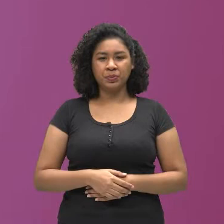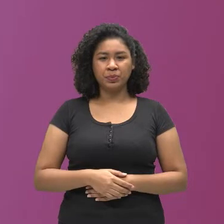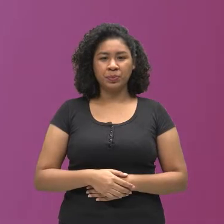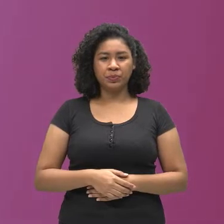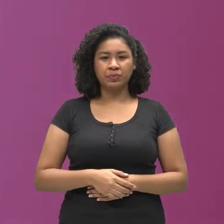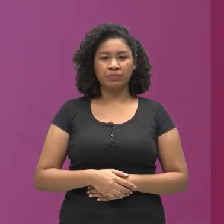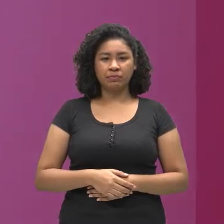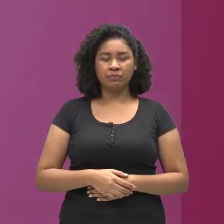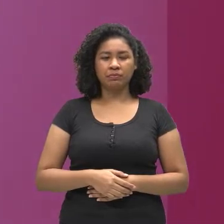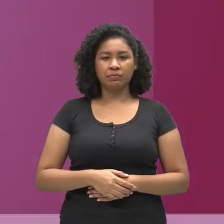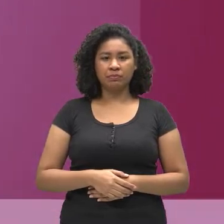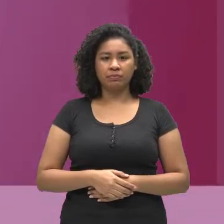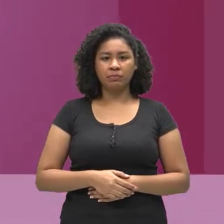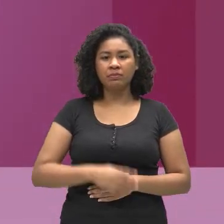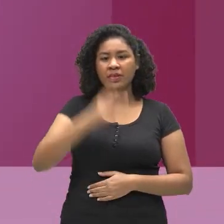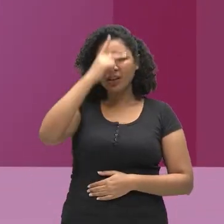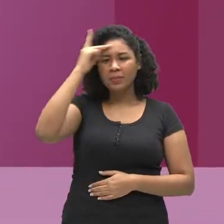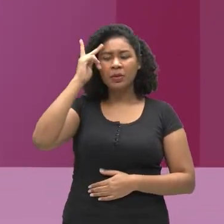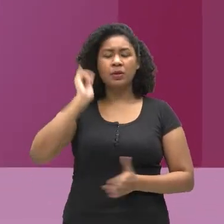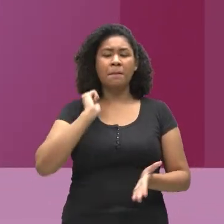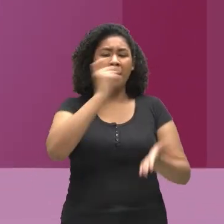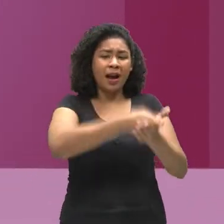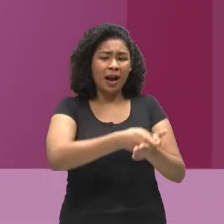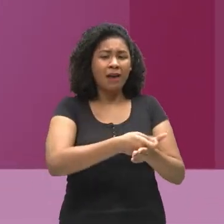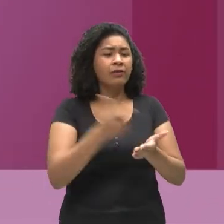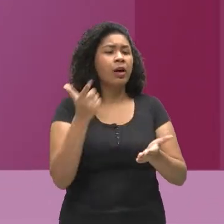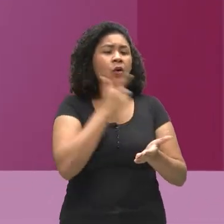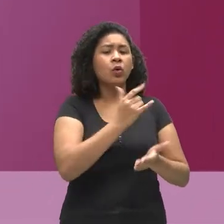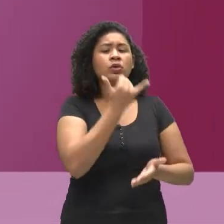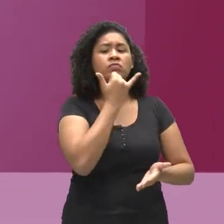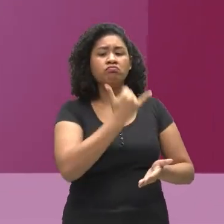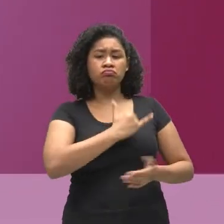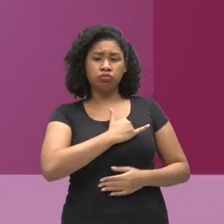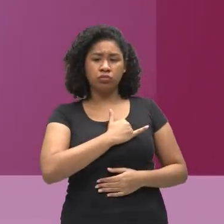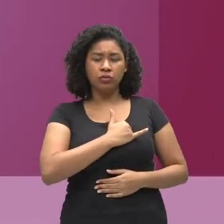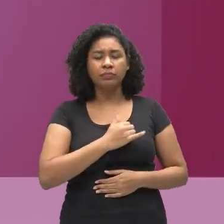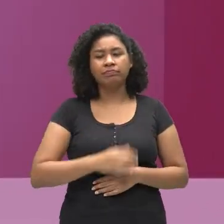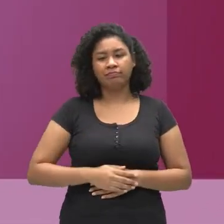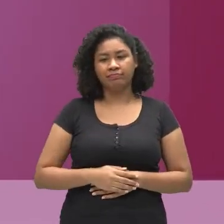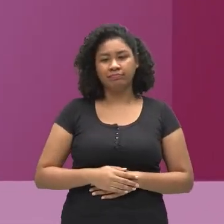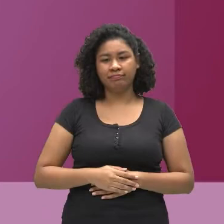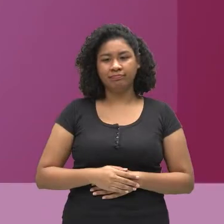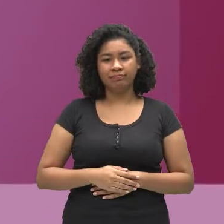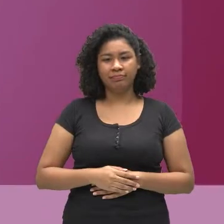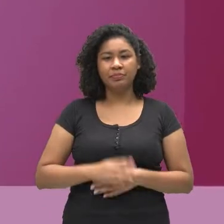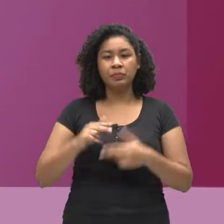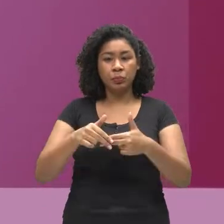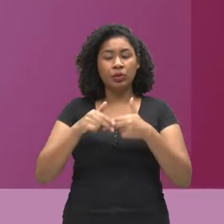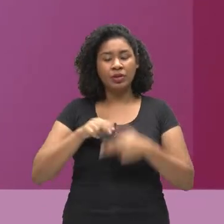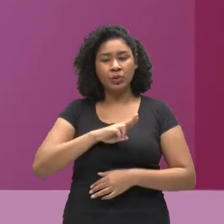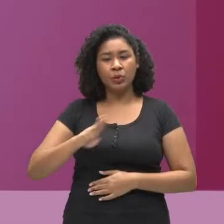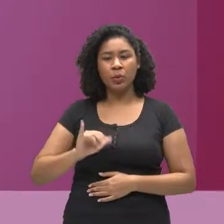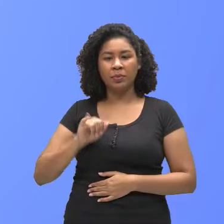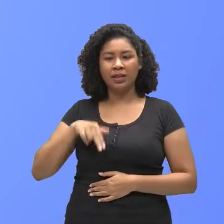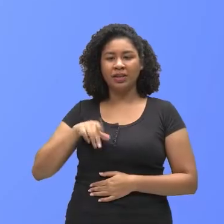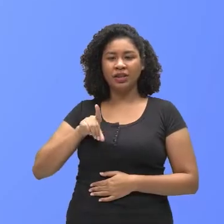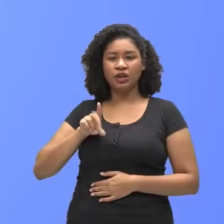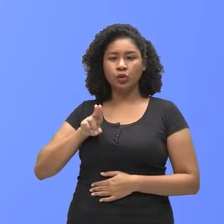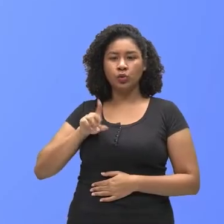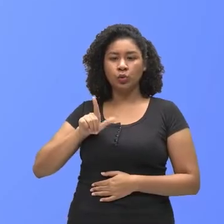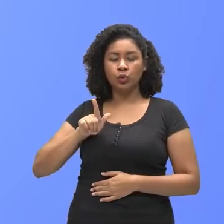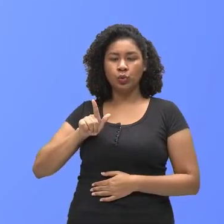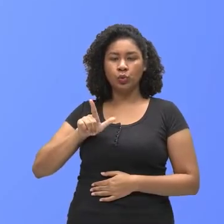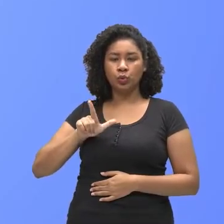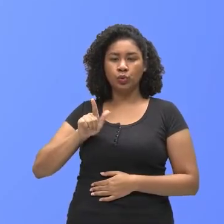As pessoas pagavam para serem perdoadas. Para cada pecado, um valor era pago. Isto era indulgência. O